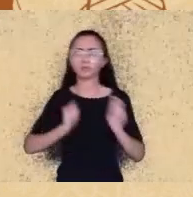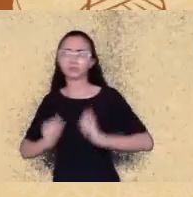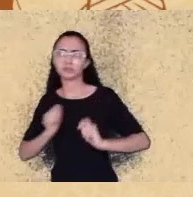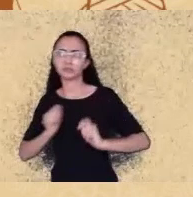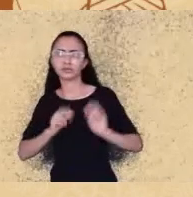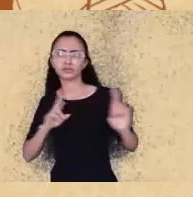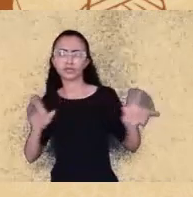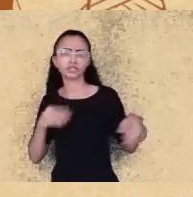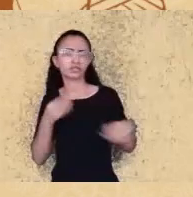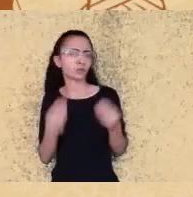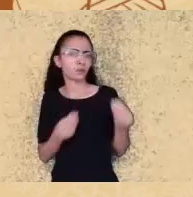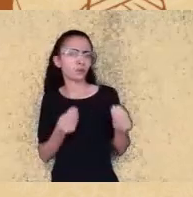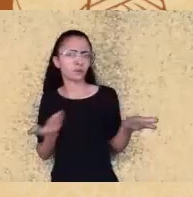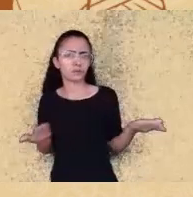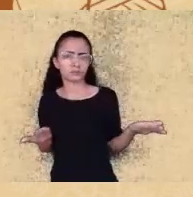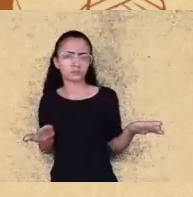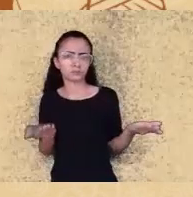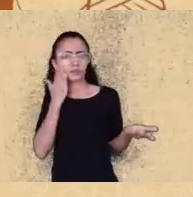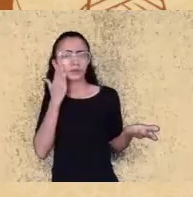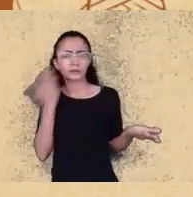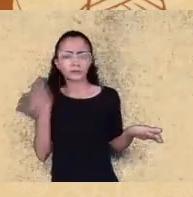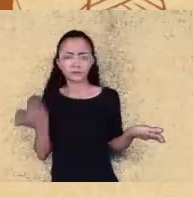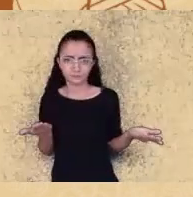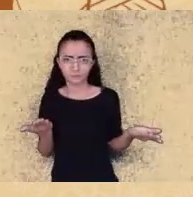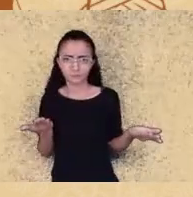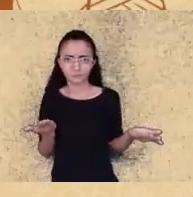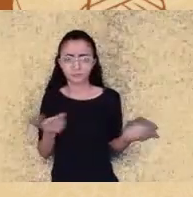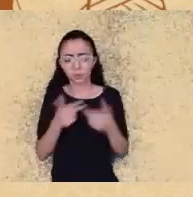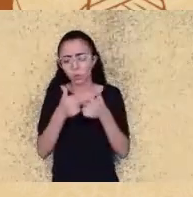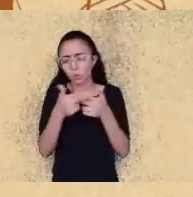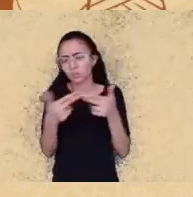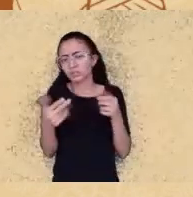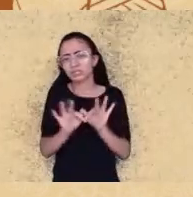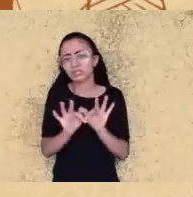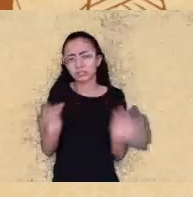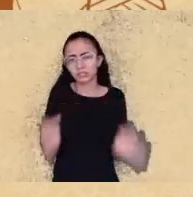básicas. E é isso. E aí seria um trabalho de formar